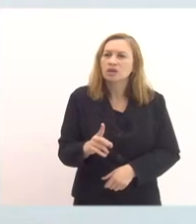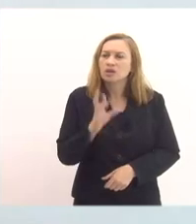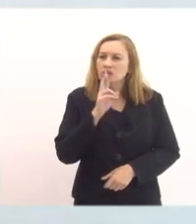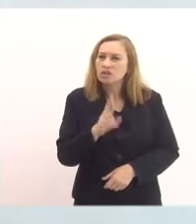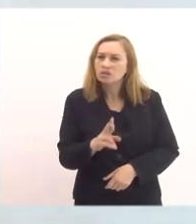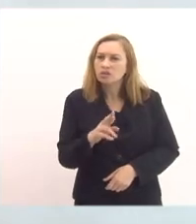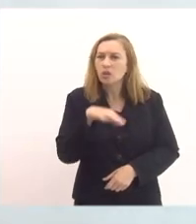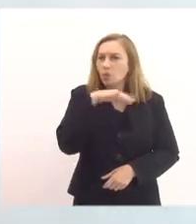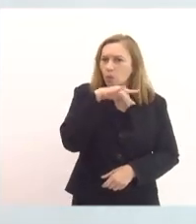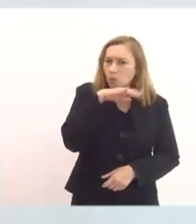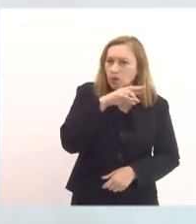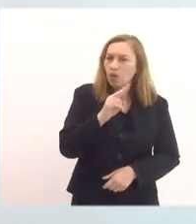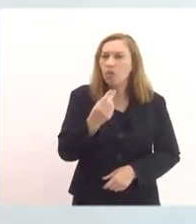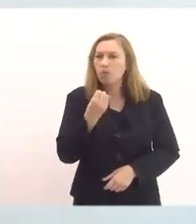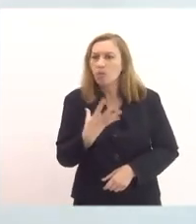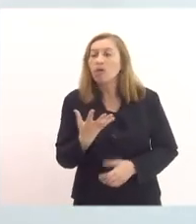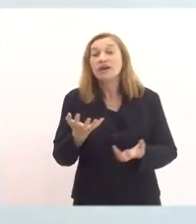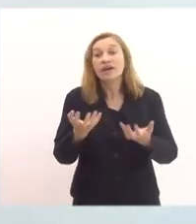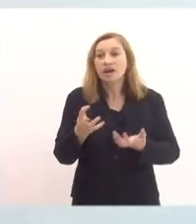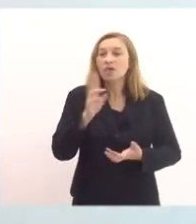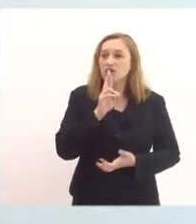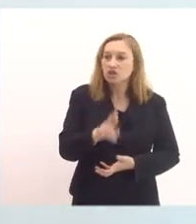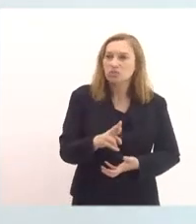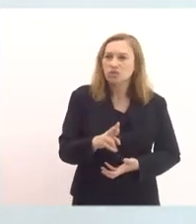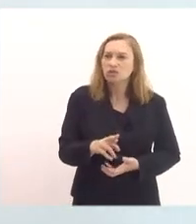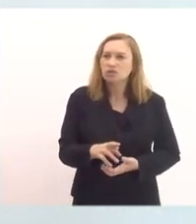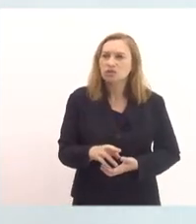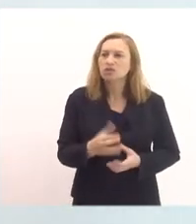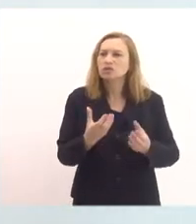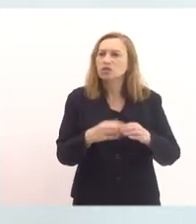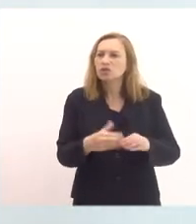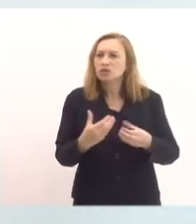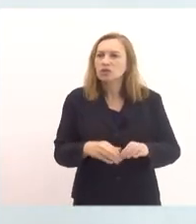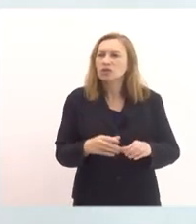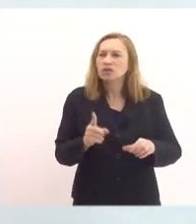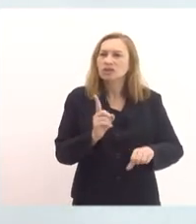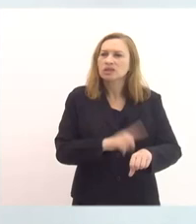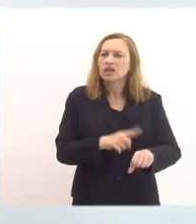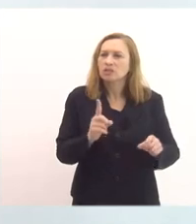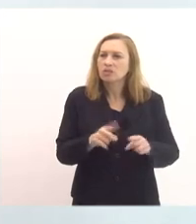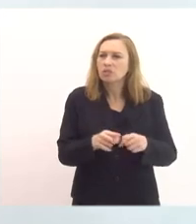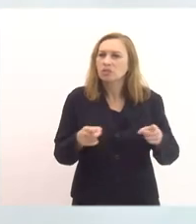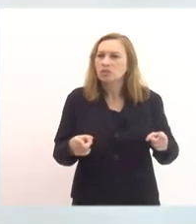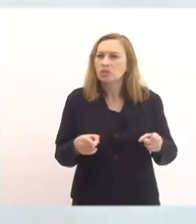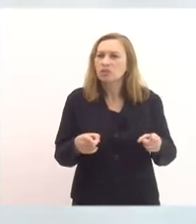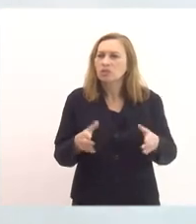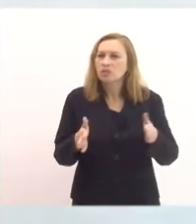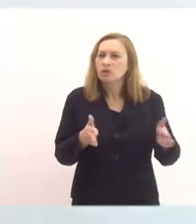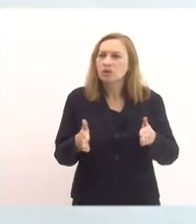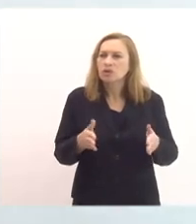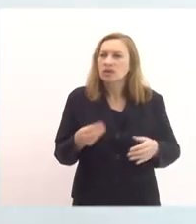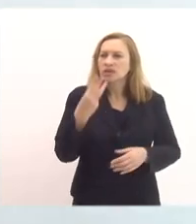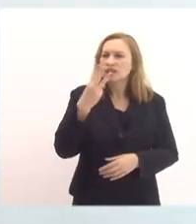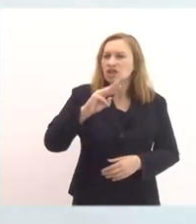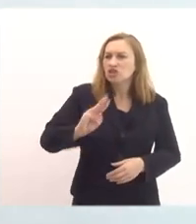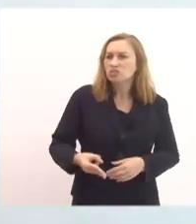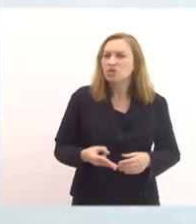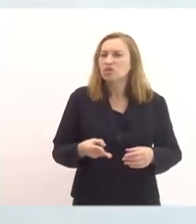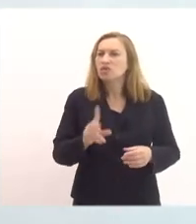resposta negativa, pode ser positiva, a gente só quer uma resposta. É o concurso de temporário, porque abriu 3 mil